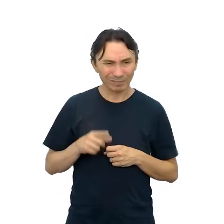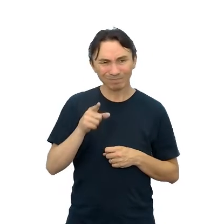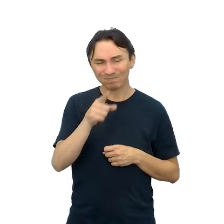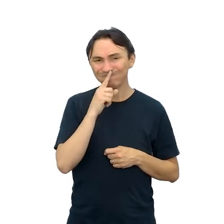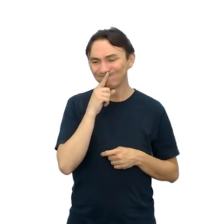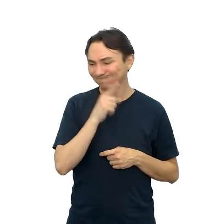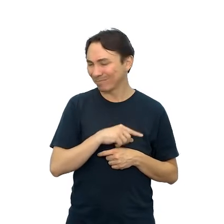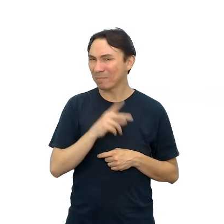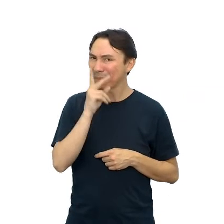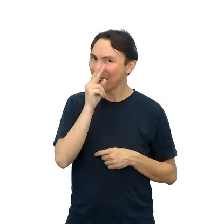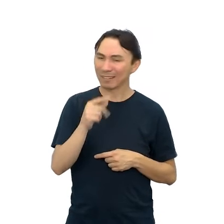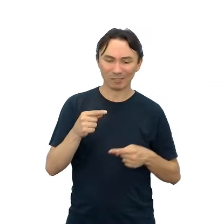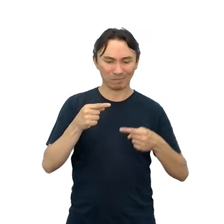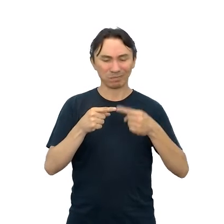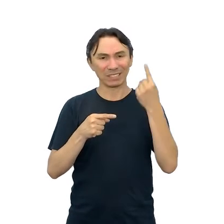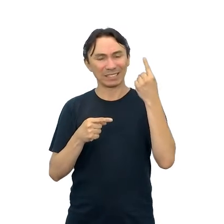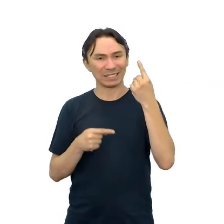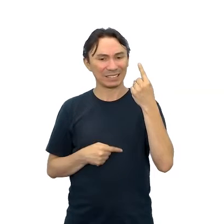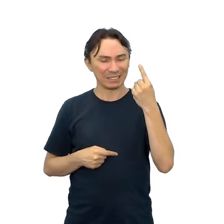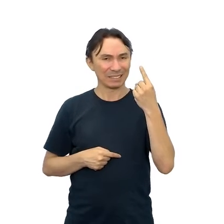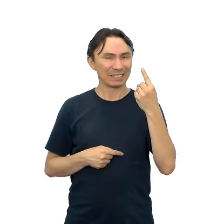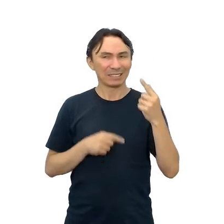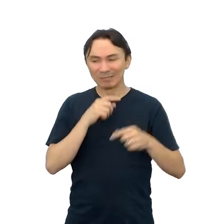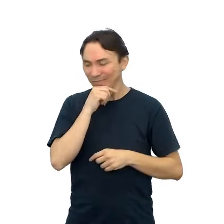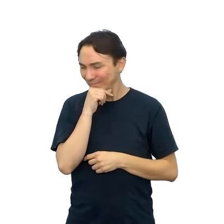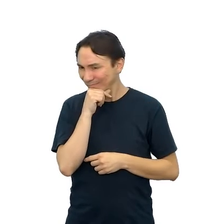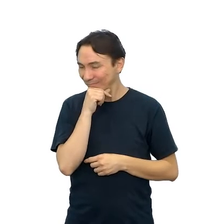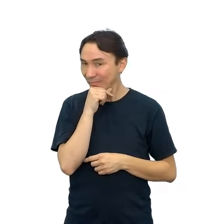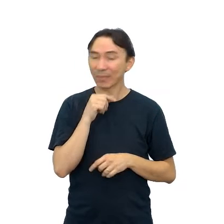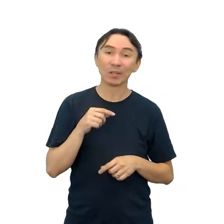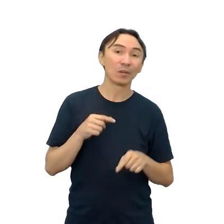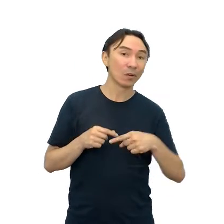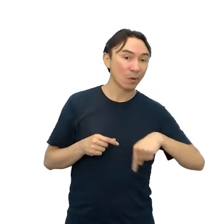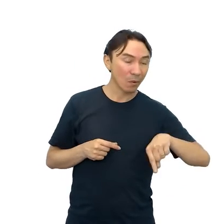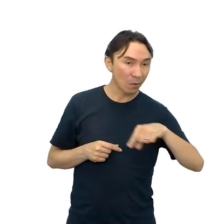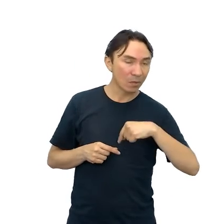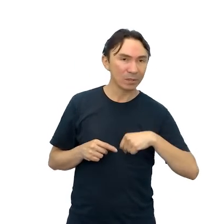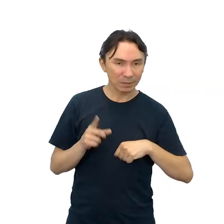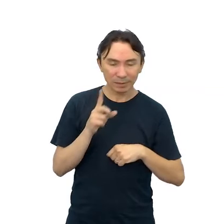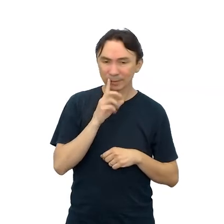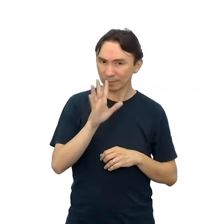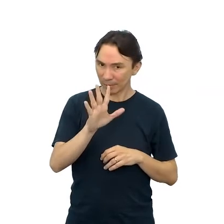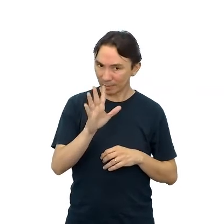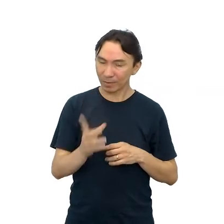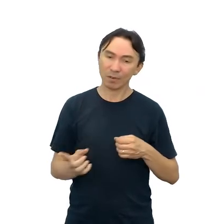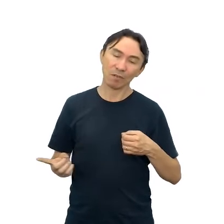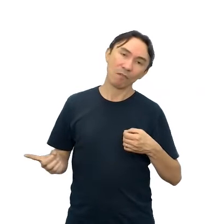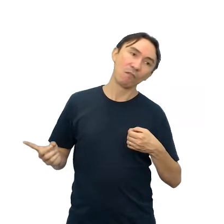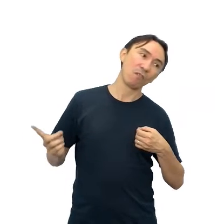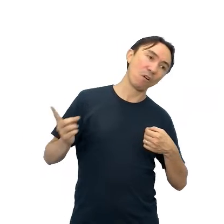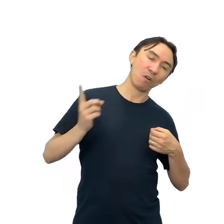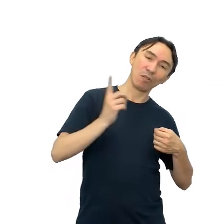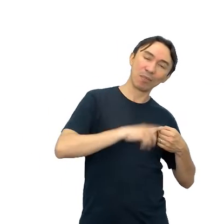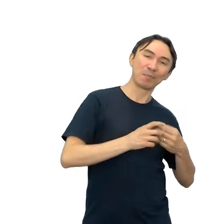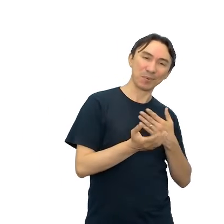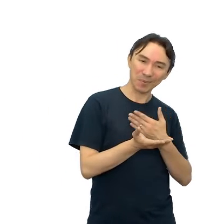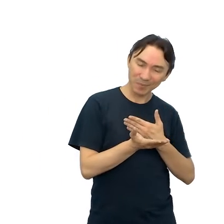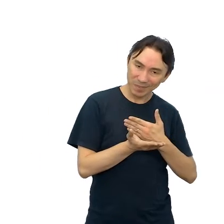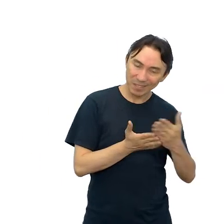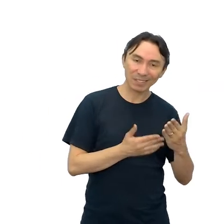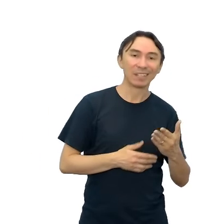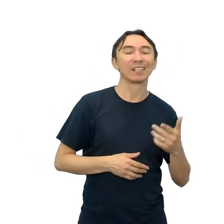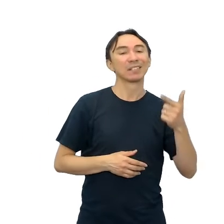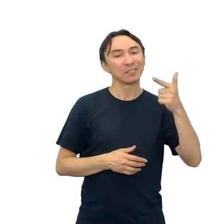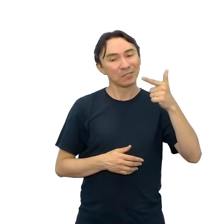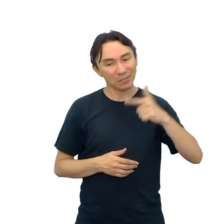coerente e que faz com que nós voltemos lá para o processo inicial e